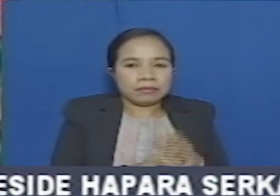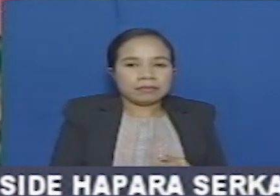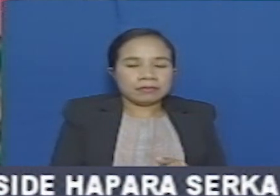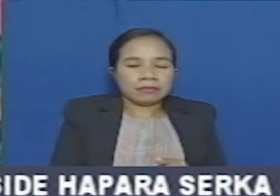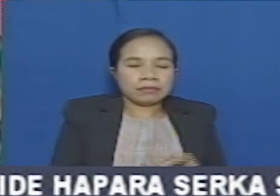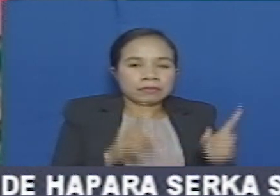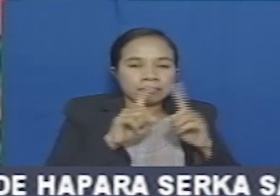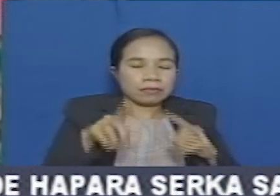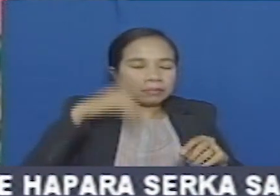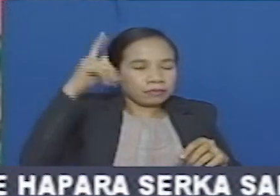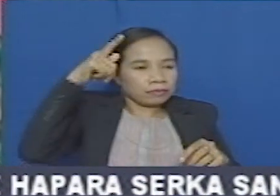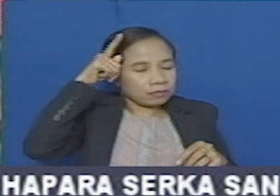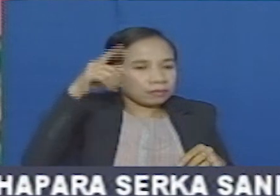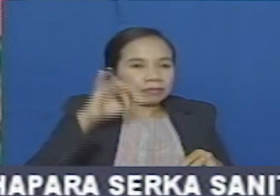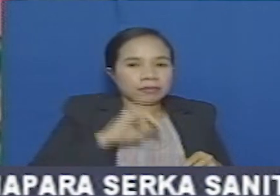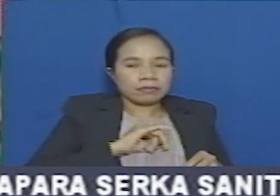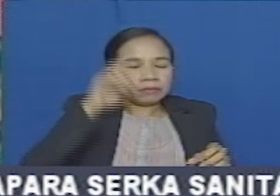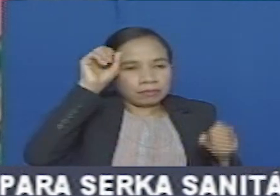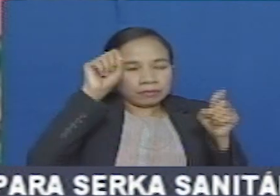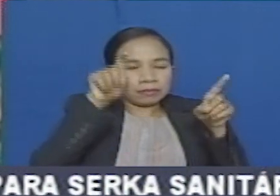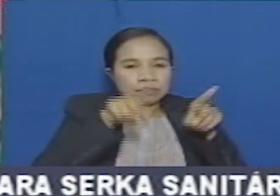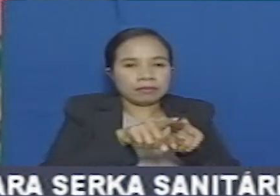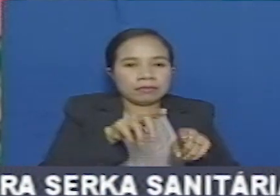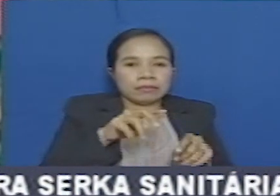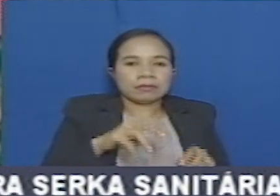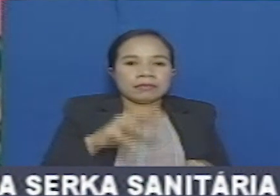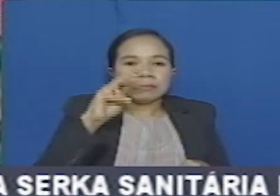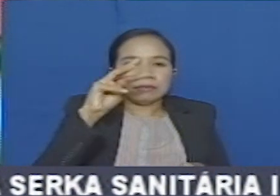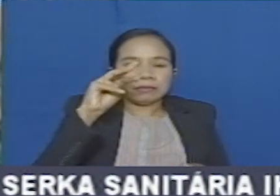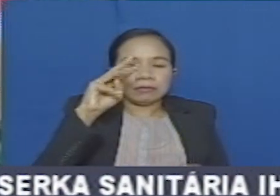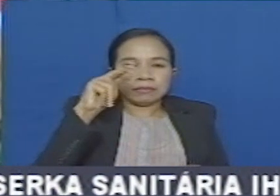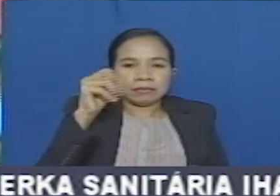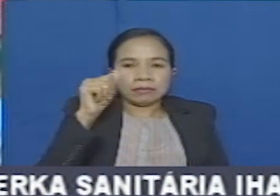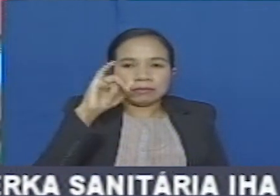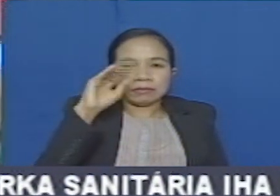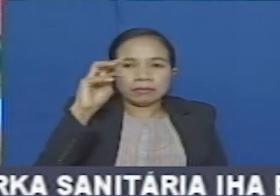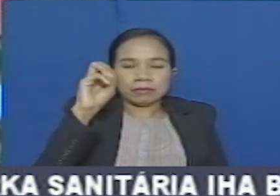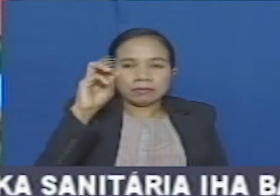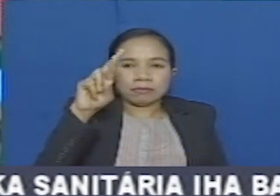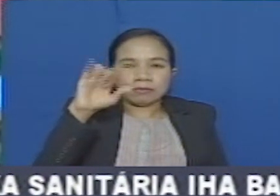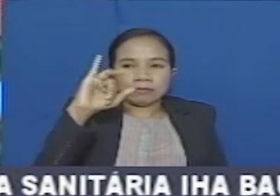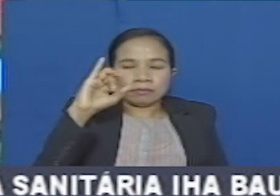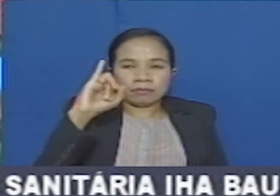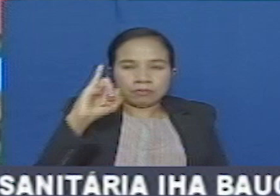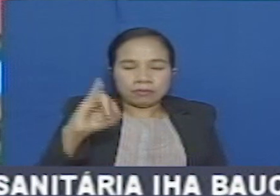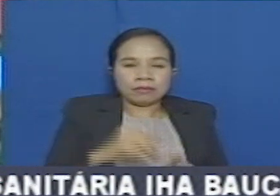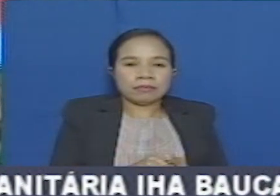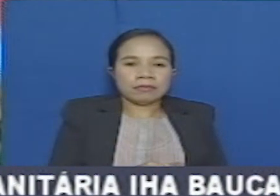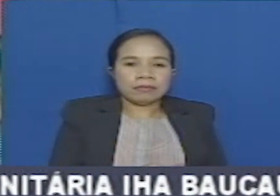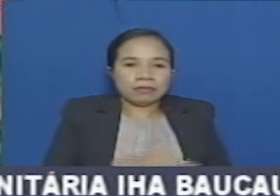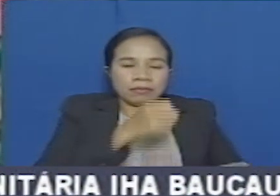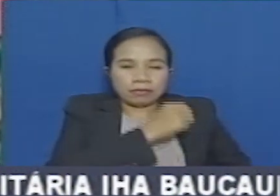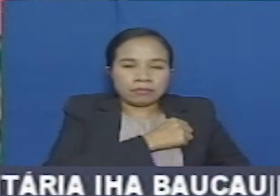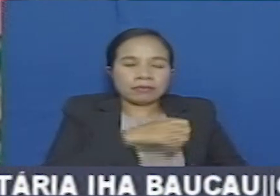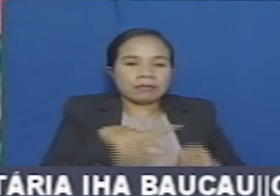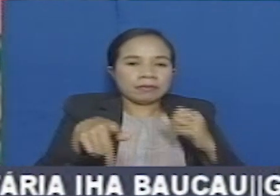itu ane. Ni hau ni ali na imori kole ne bane la ia. Anu kandidat ire ne par koko ba forsa politiko forsa be partir